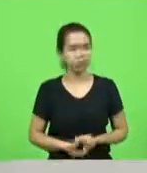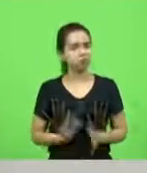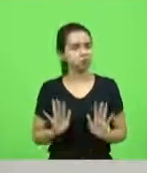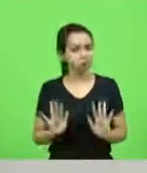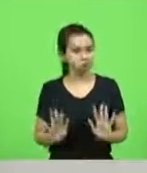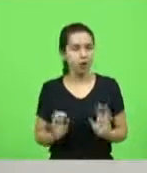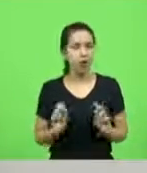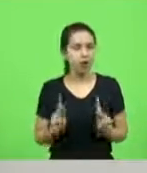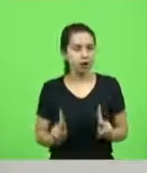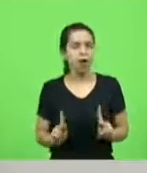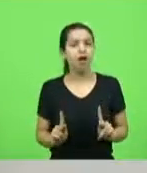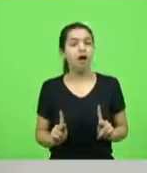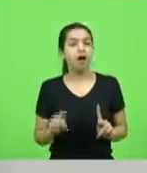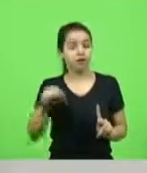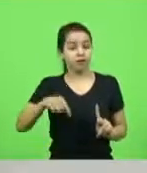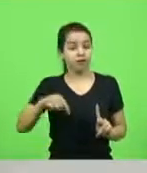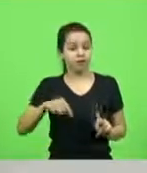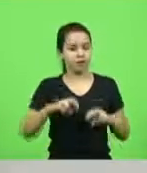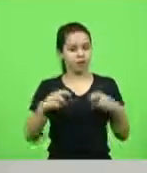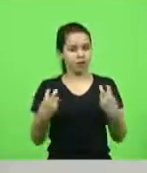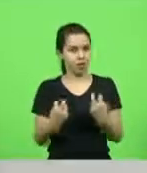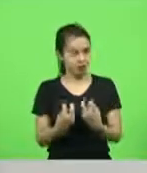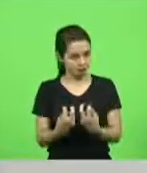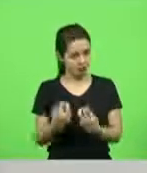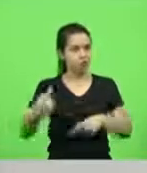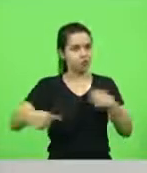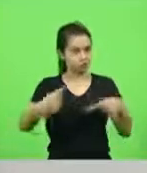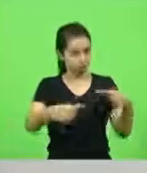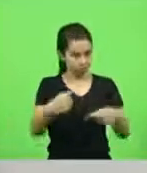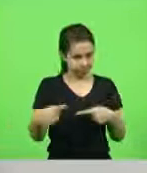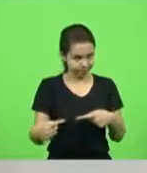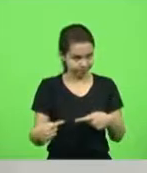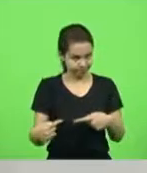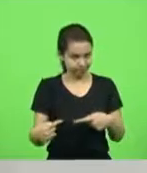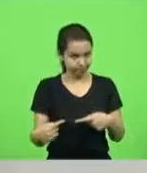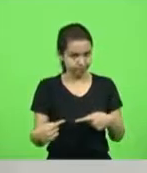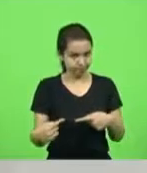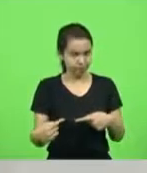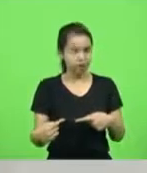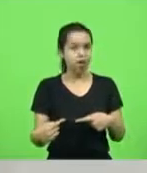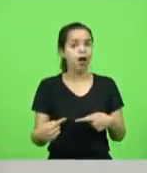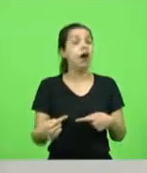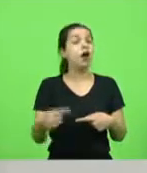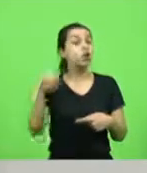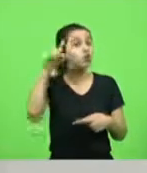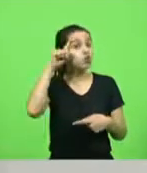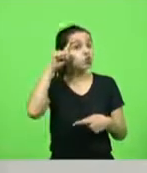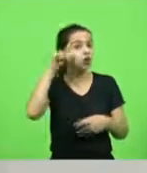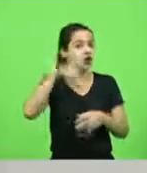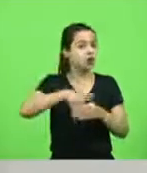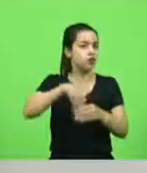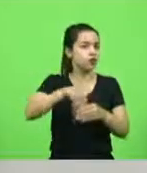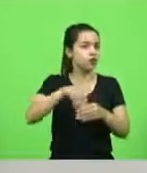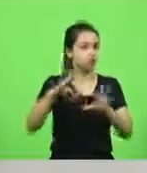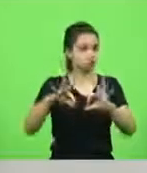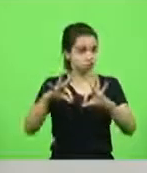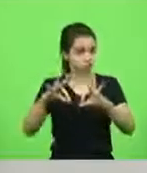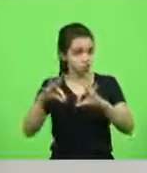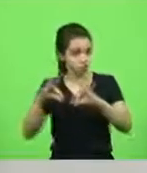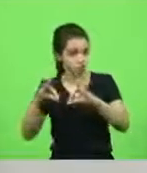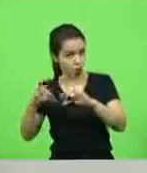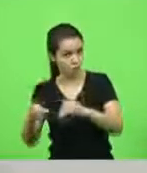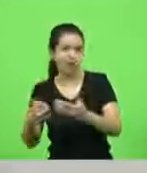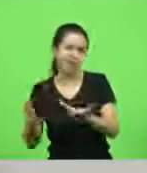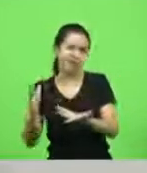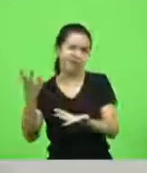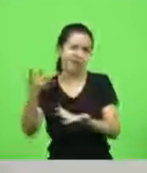Plenário a nossa discutindo sobre isso no dia seguinte no dia da votação todos aí como tem o problema de